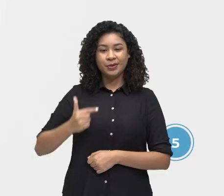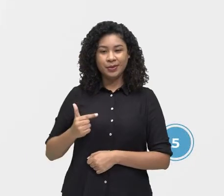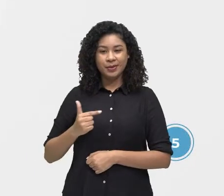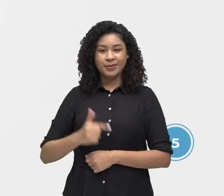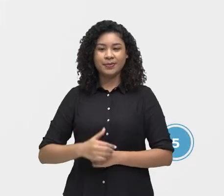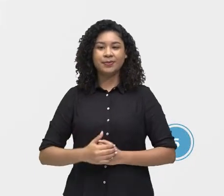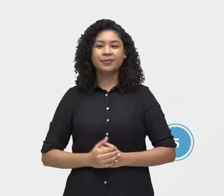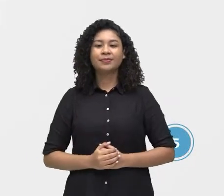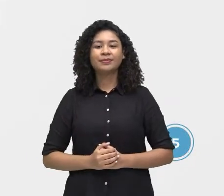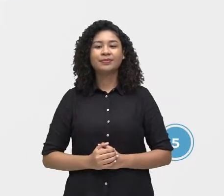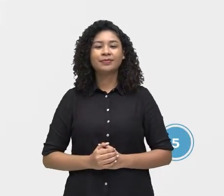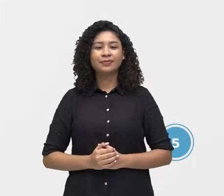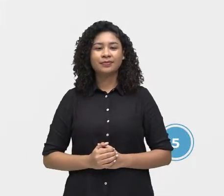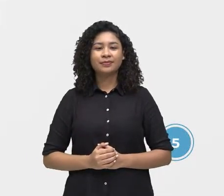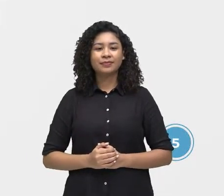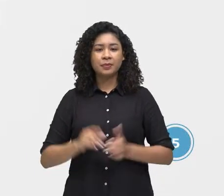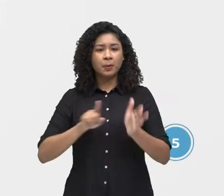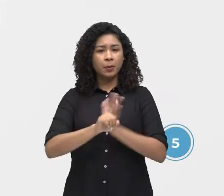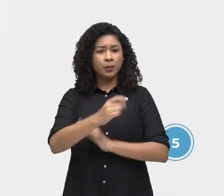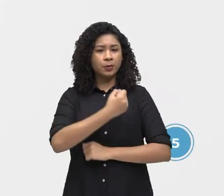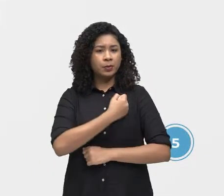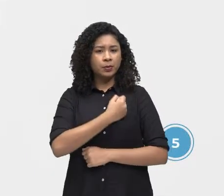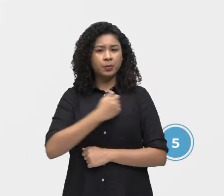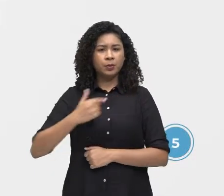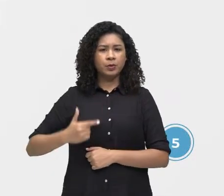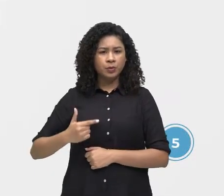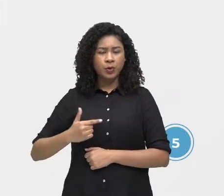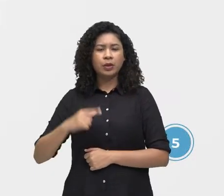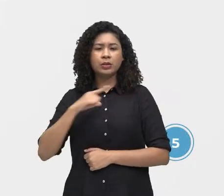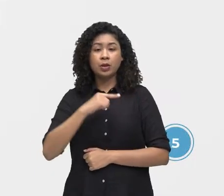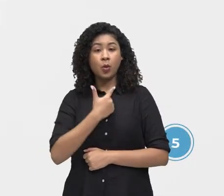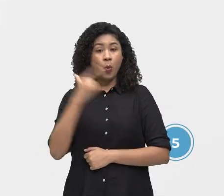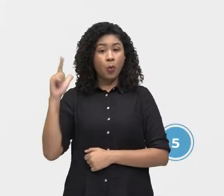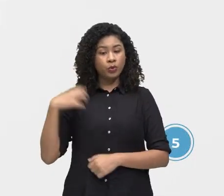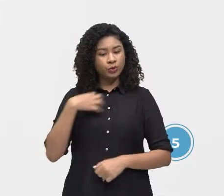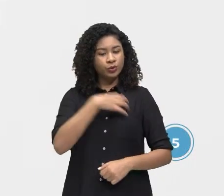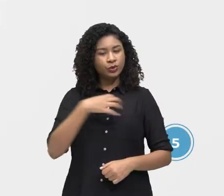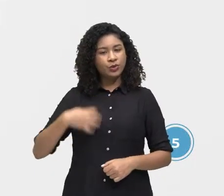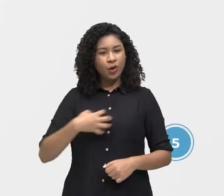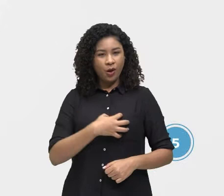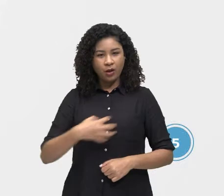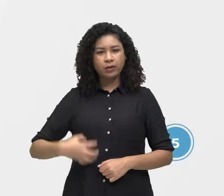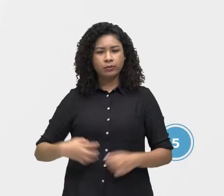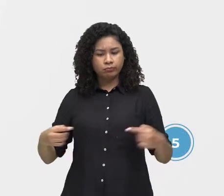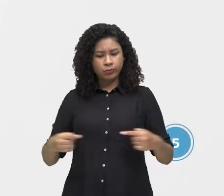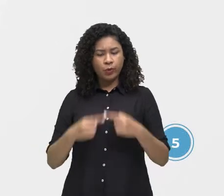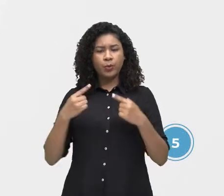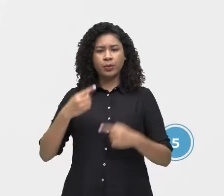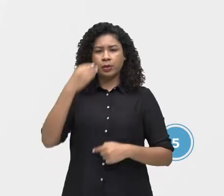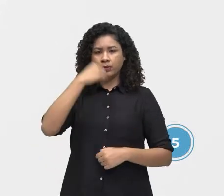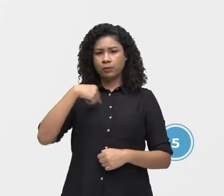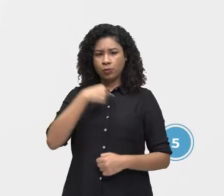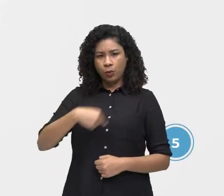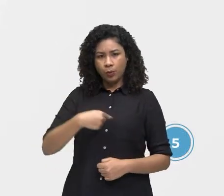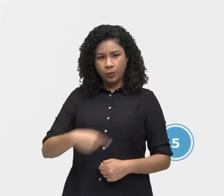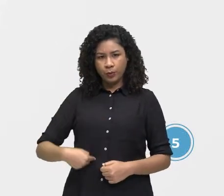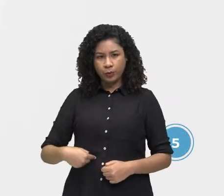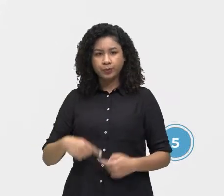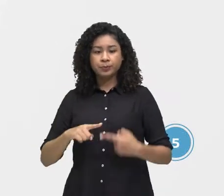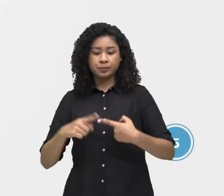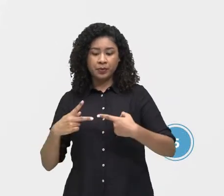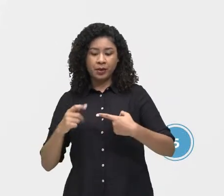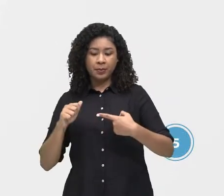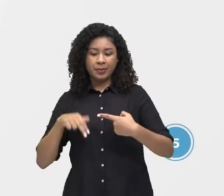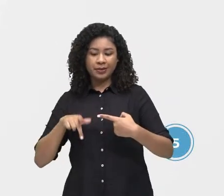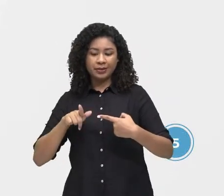2. Na nossa questão de número 2, a gente tem aí outros órgãos, né, relacionados com o nosso sistema digestório. O pâncreas e o fígado,